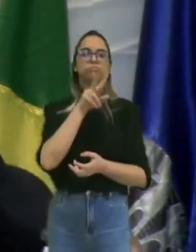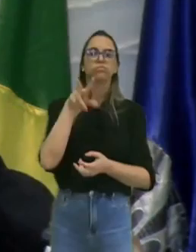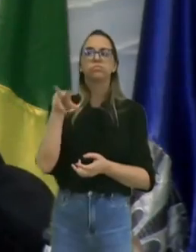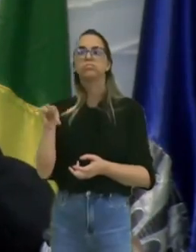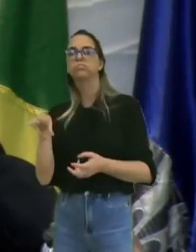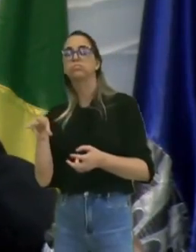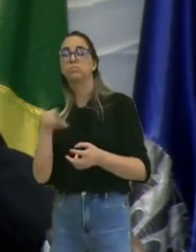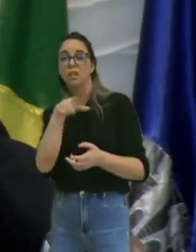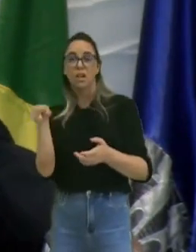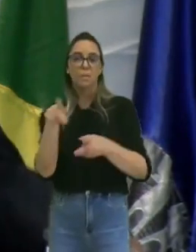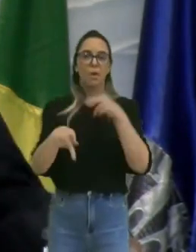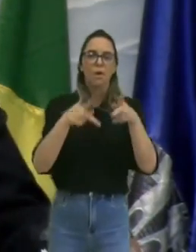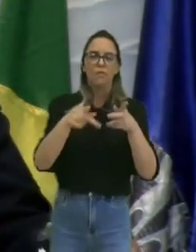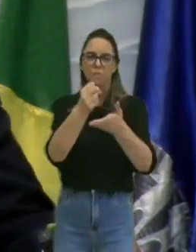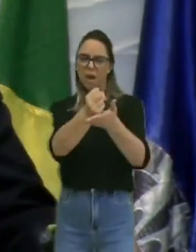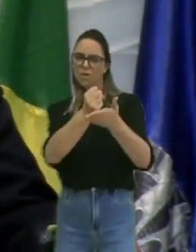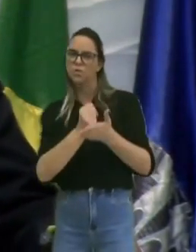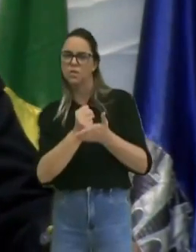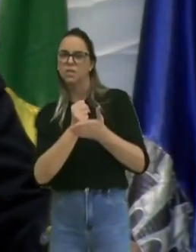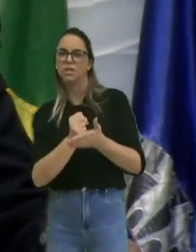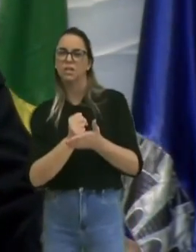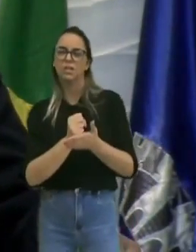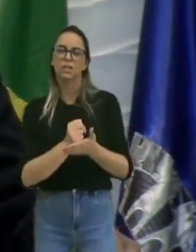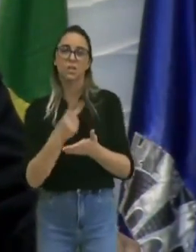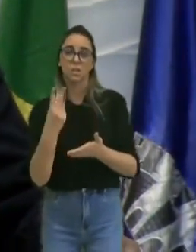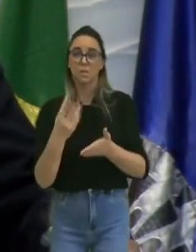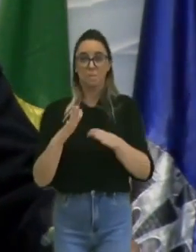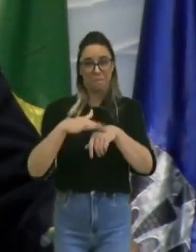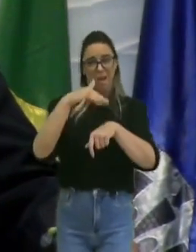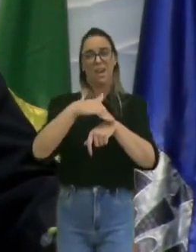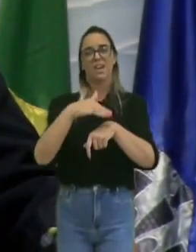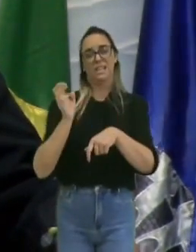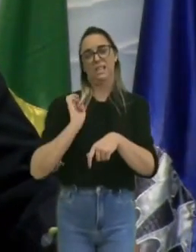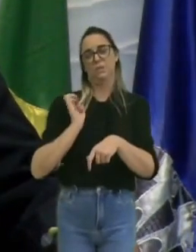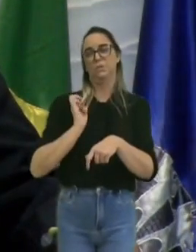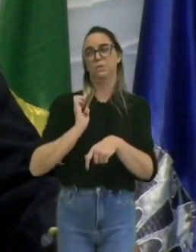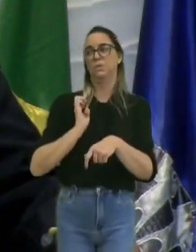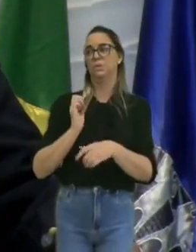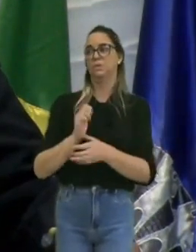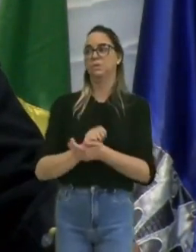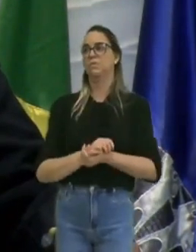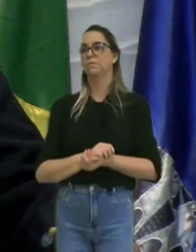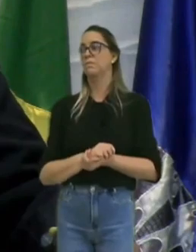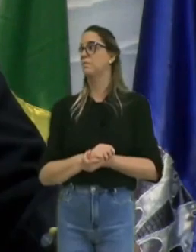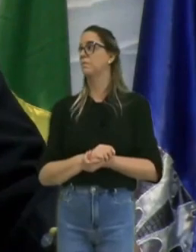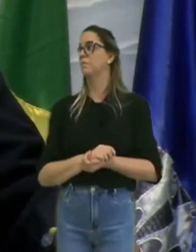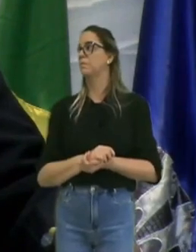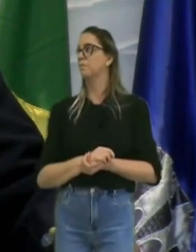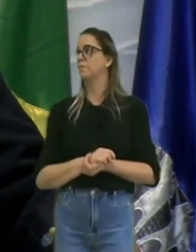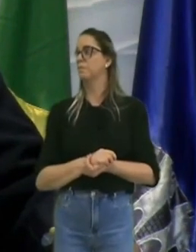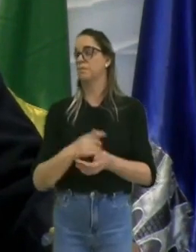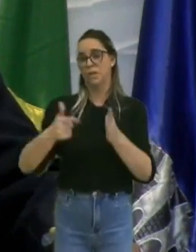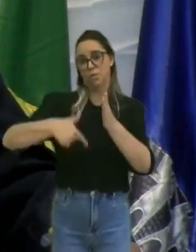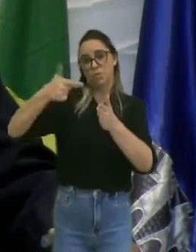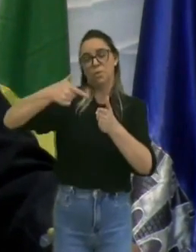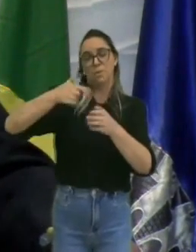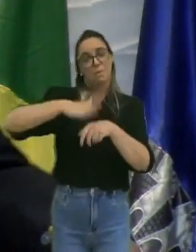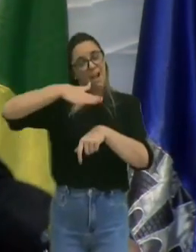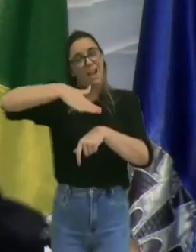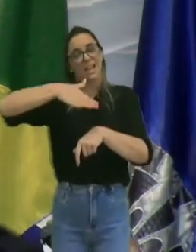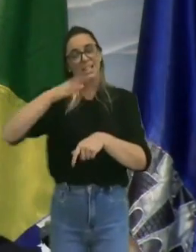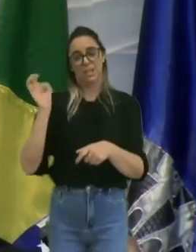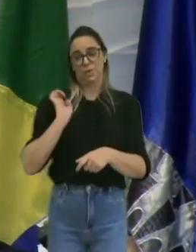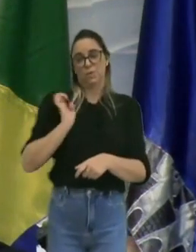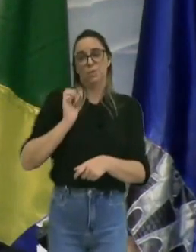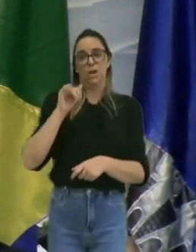Me ajude, meu povo. O segundo mais rico de Pernambuco, diz os baba, o Lambota, que ele é o segundo mais rico. Eu quero ver você